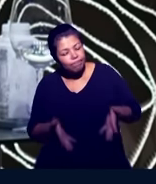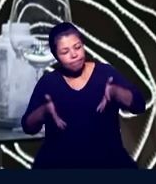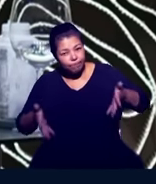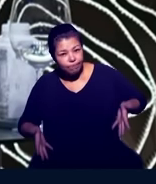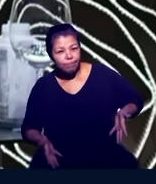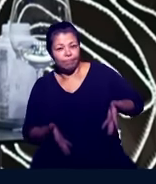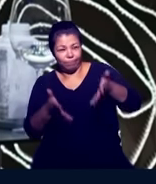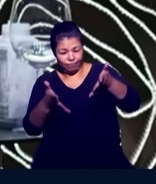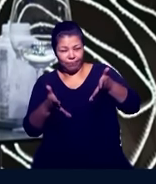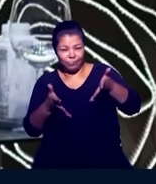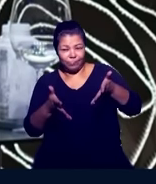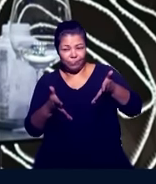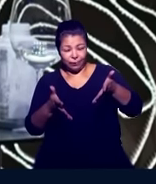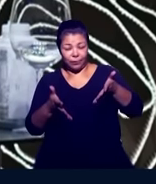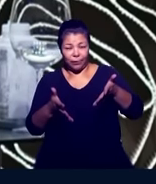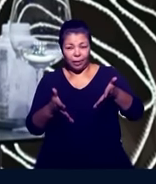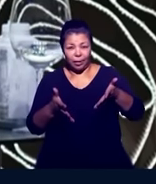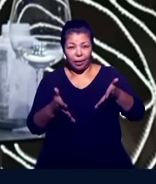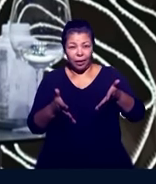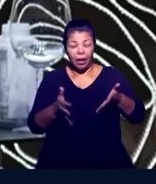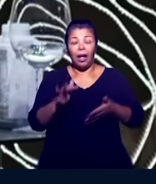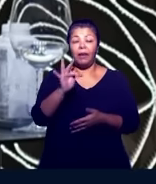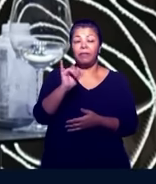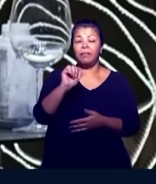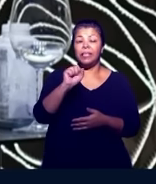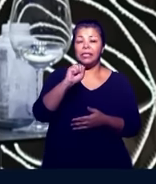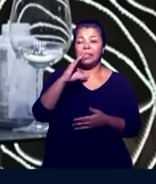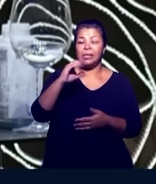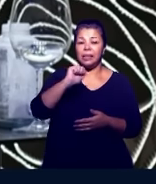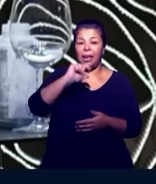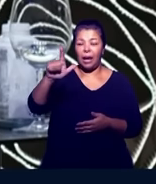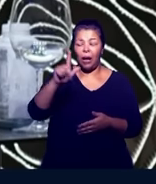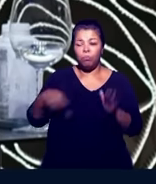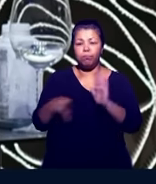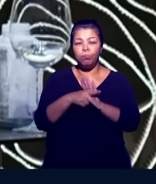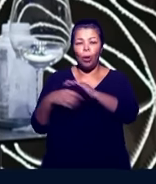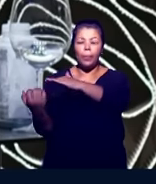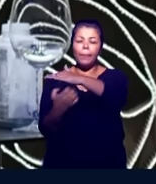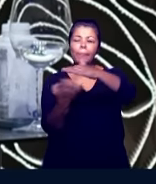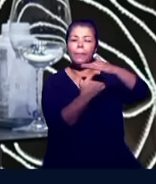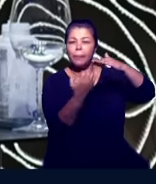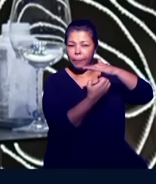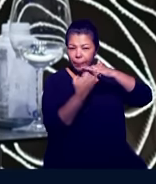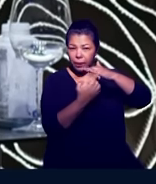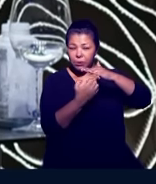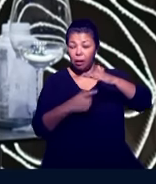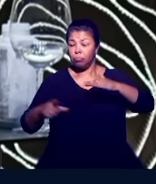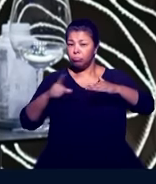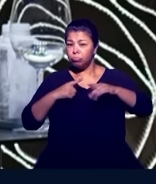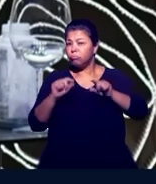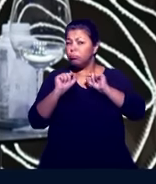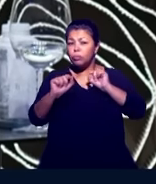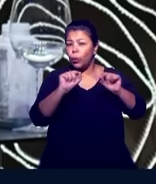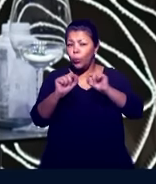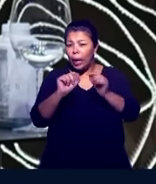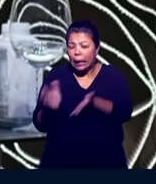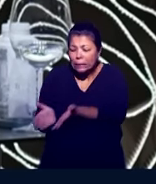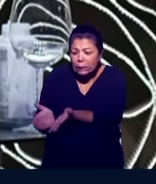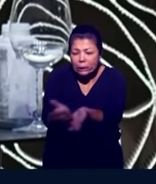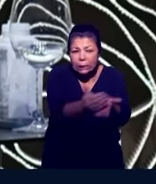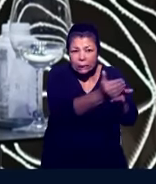oferecido por um governador por uma empresa ele tem um rebatimento automático na arrecadação